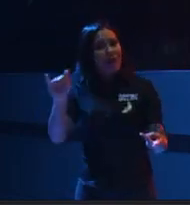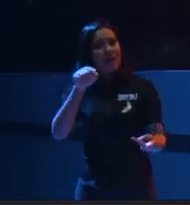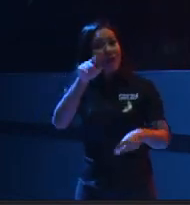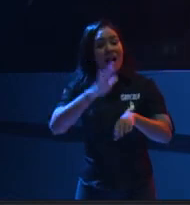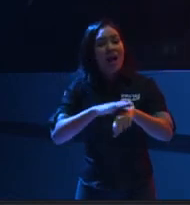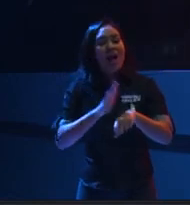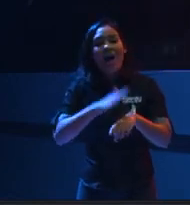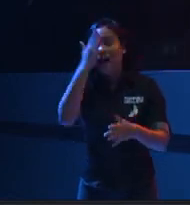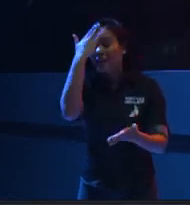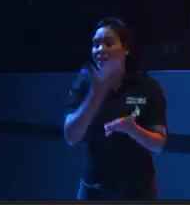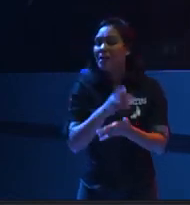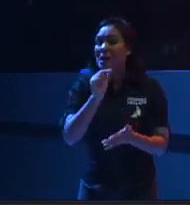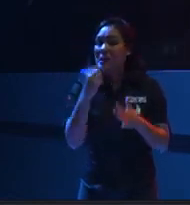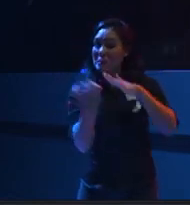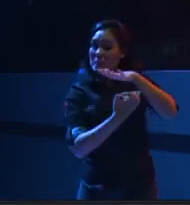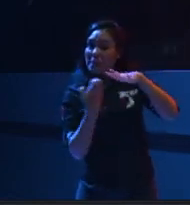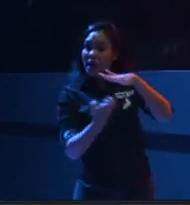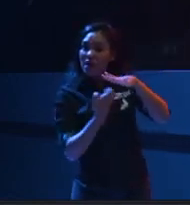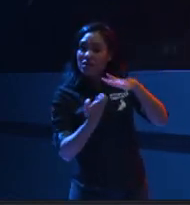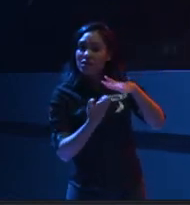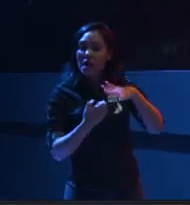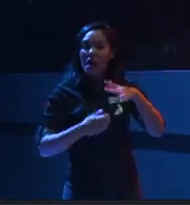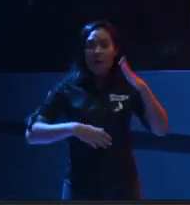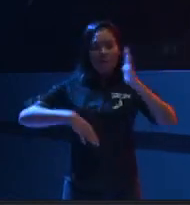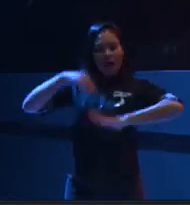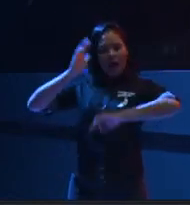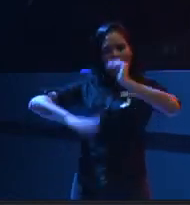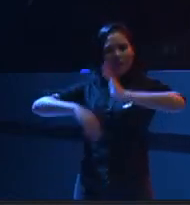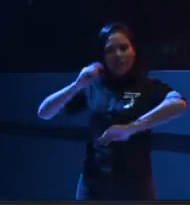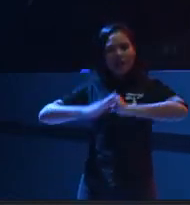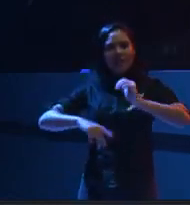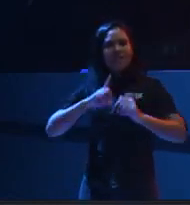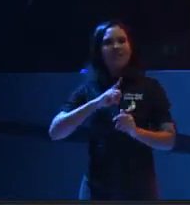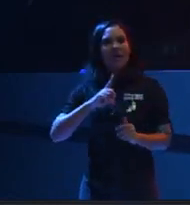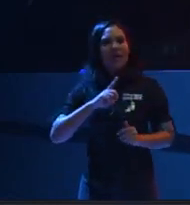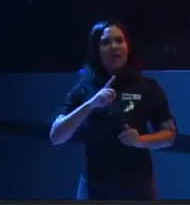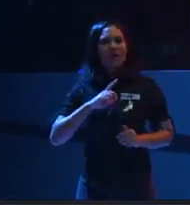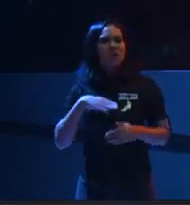esse negócio tem essa habilidade que você tem esse essa